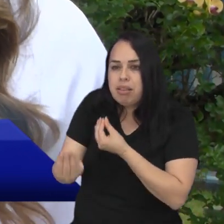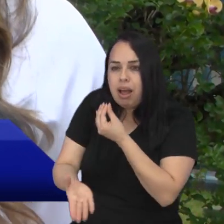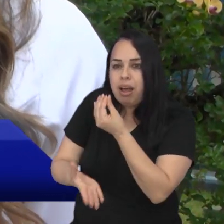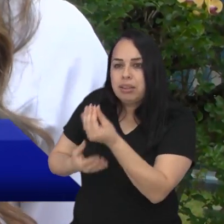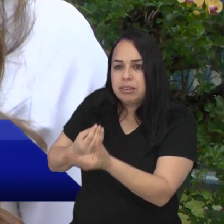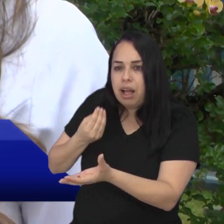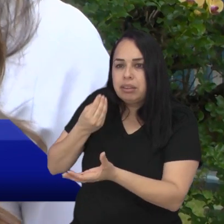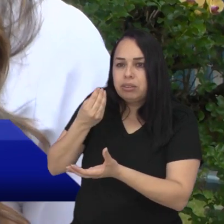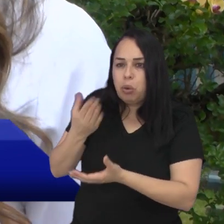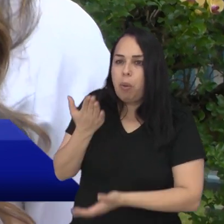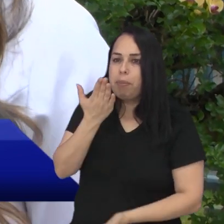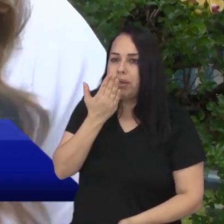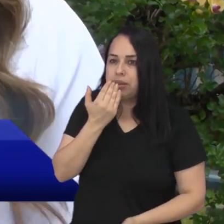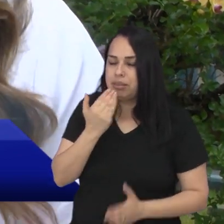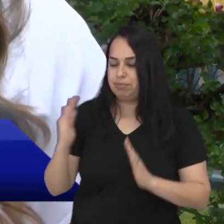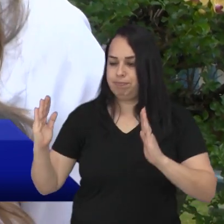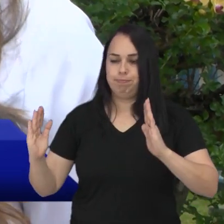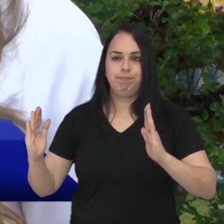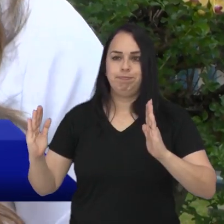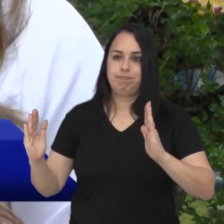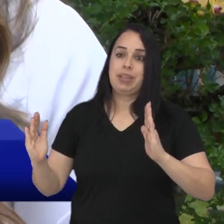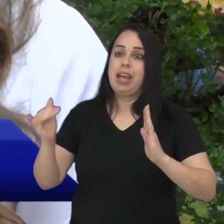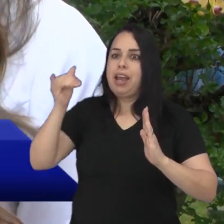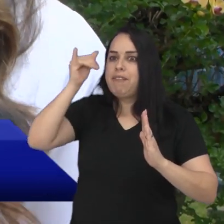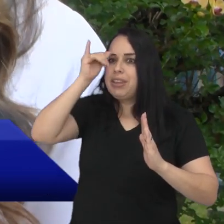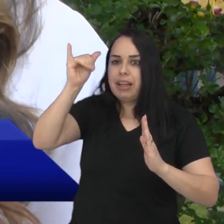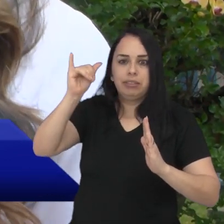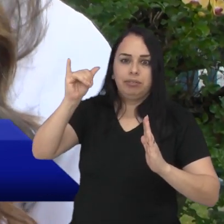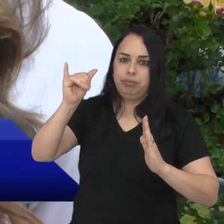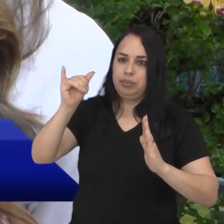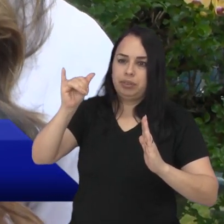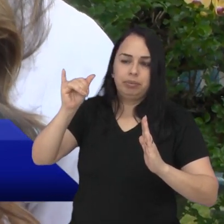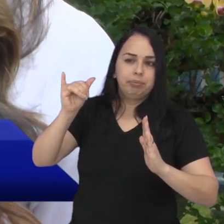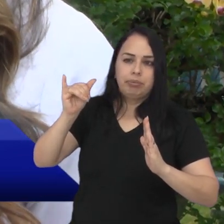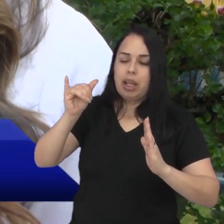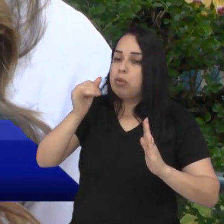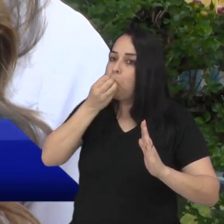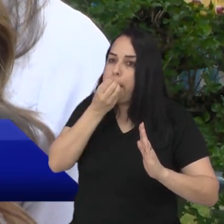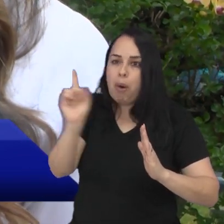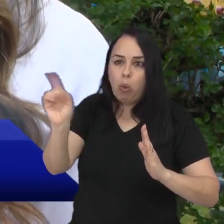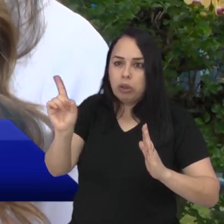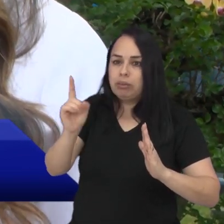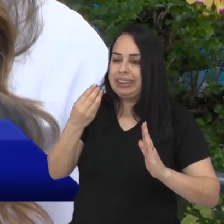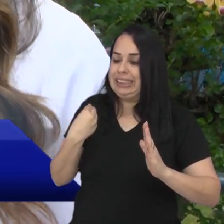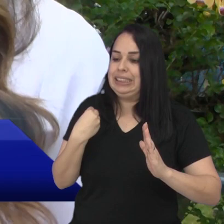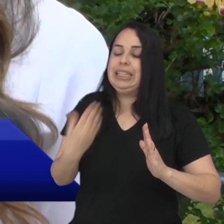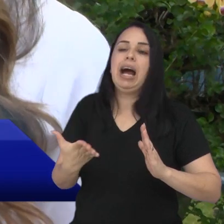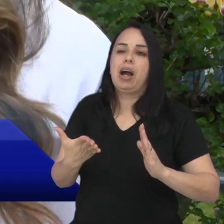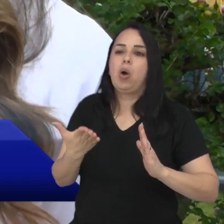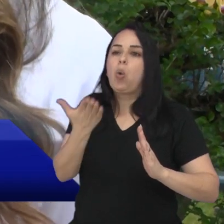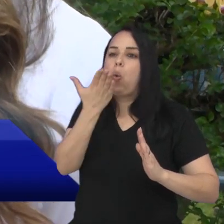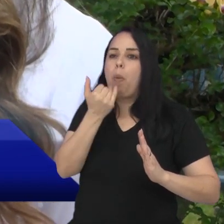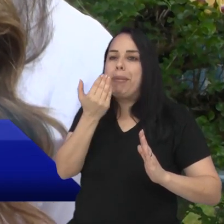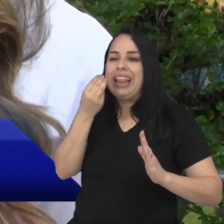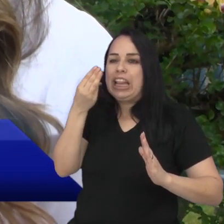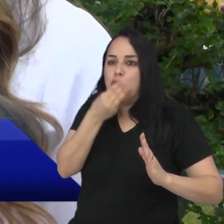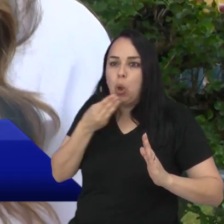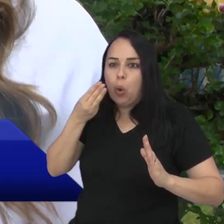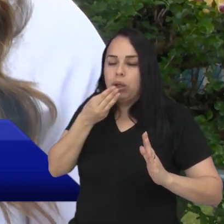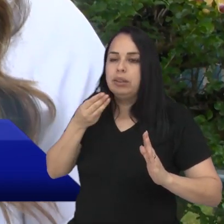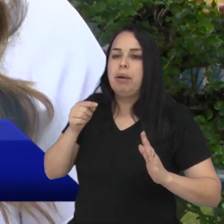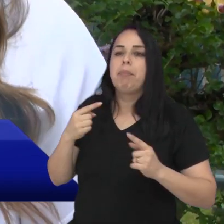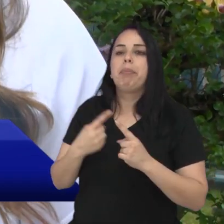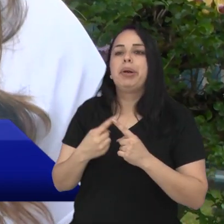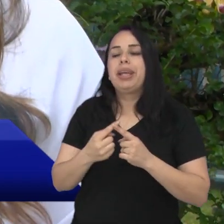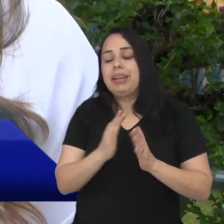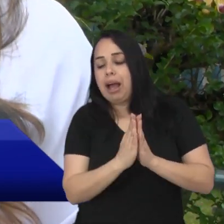Realmente, nessa janela, deve-se evitar ao máximo, não é não é indicado introduzir esses tipos de alimentos,